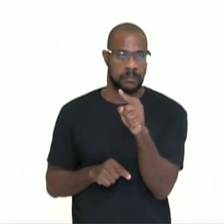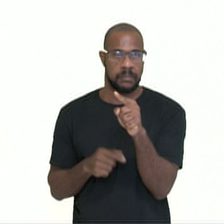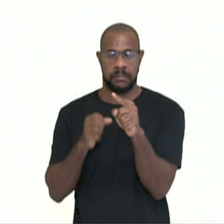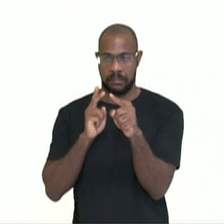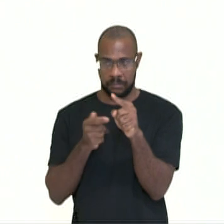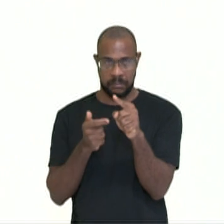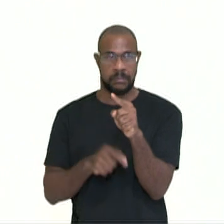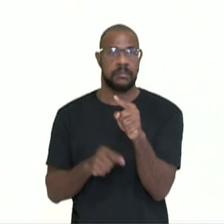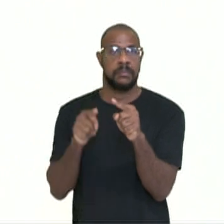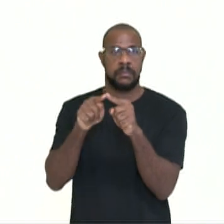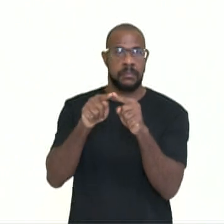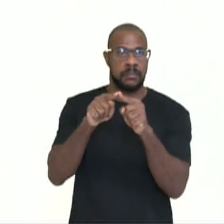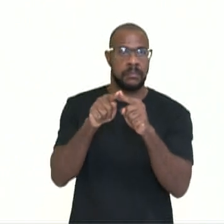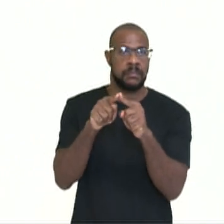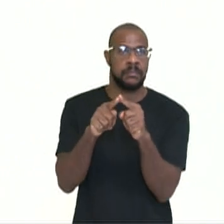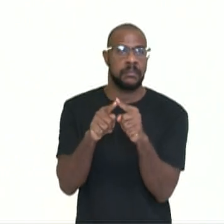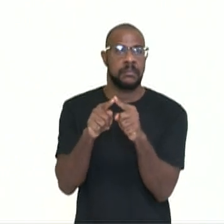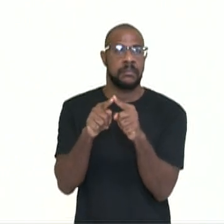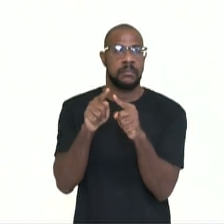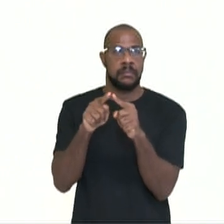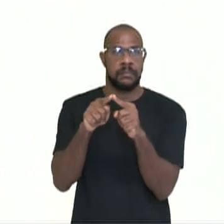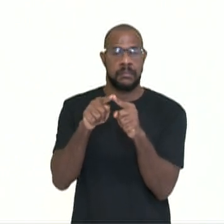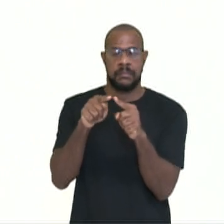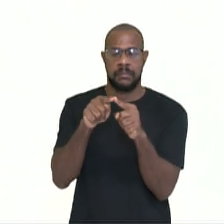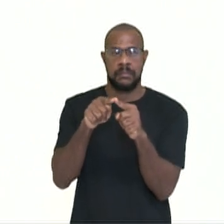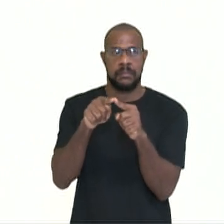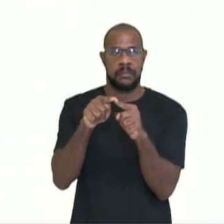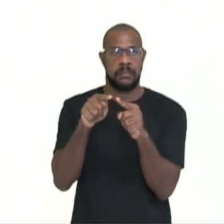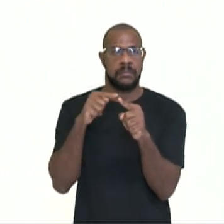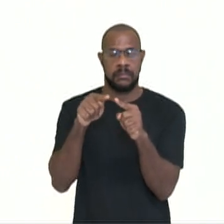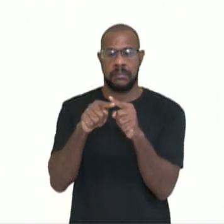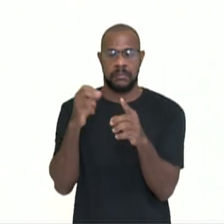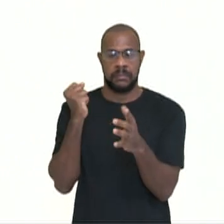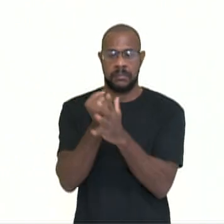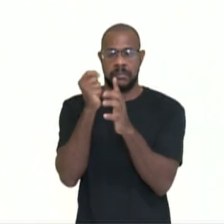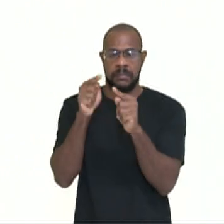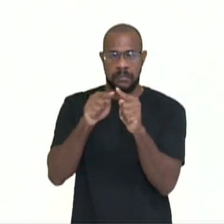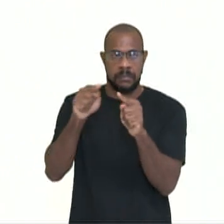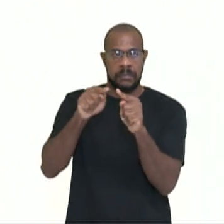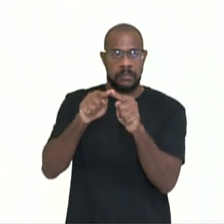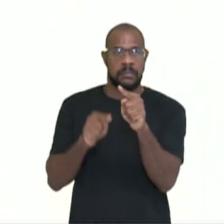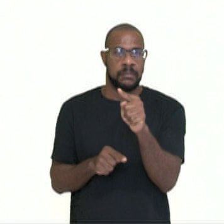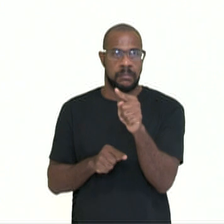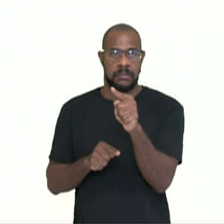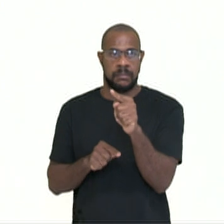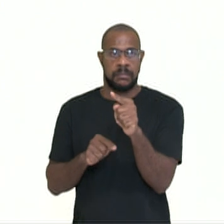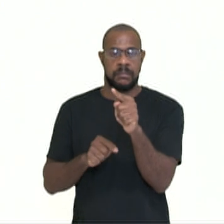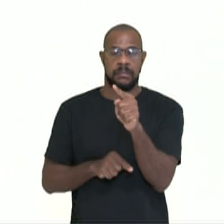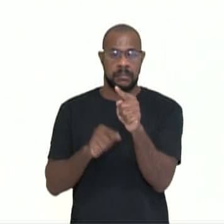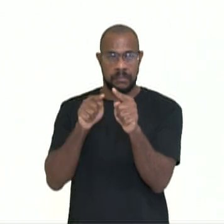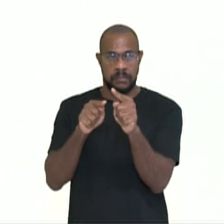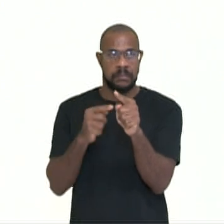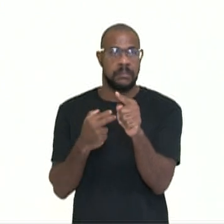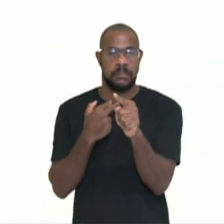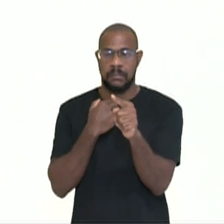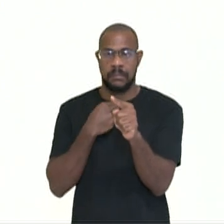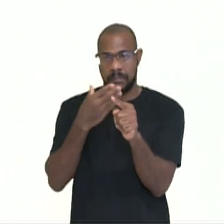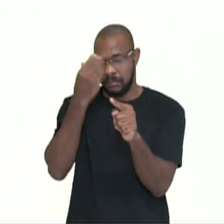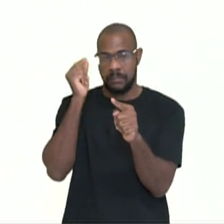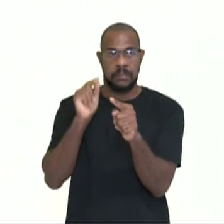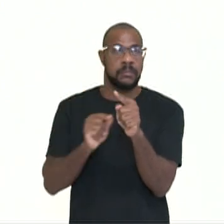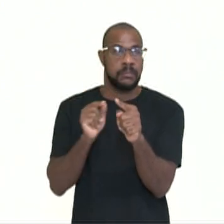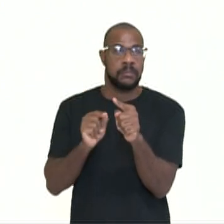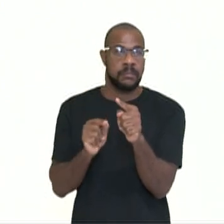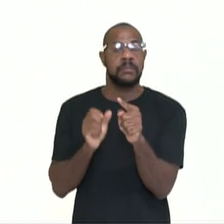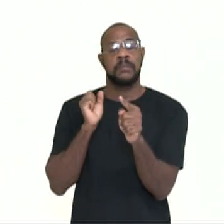circunferência. Então, se eu posso marcar os ângulos em graus, não podemos nos esquecer que